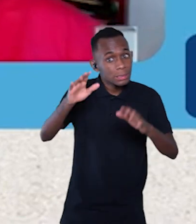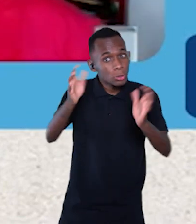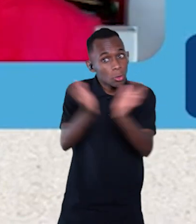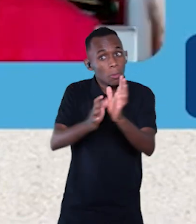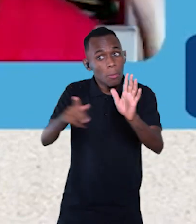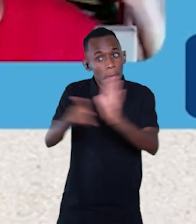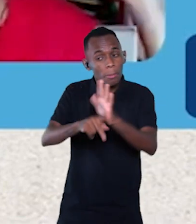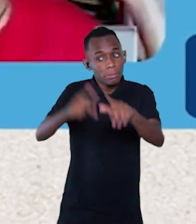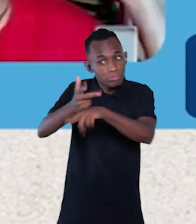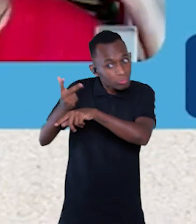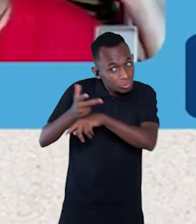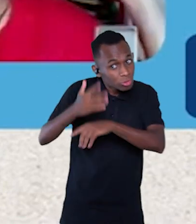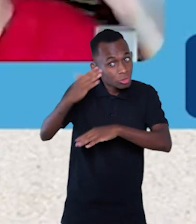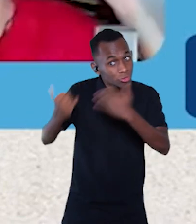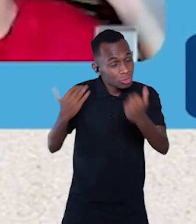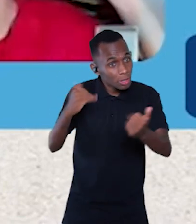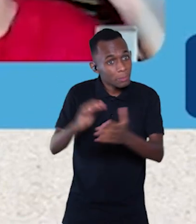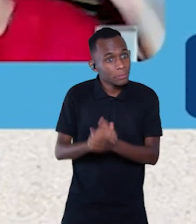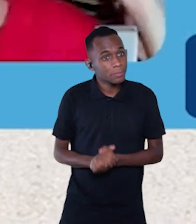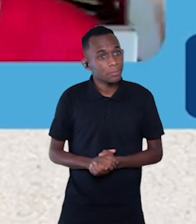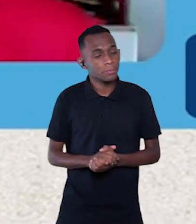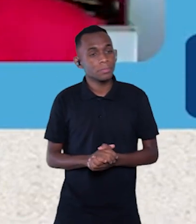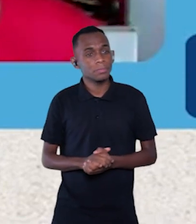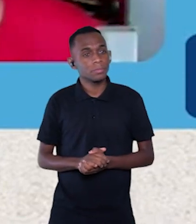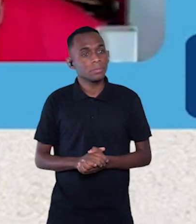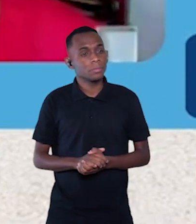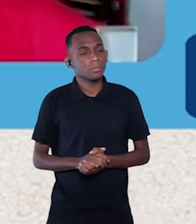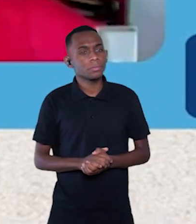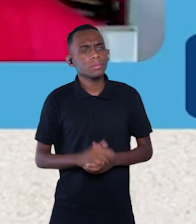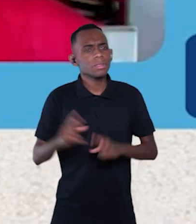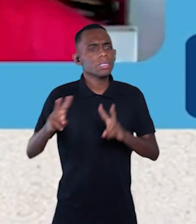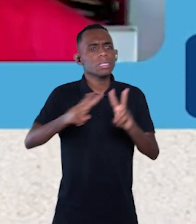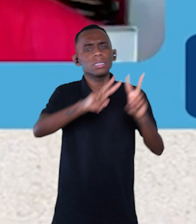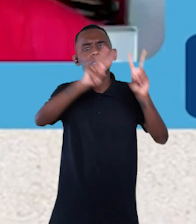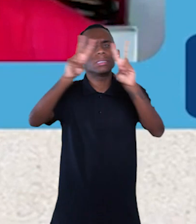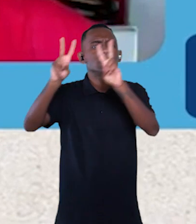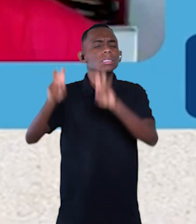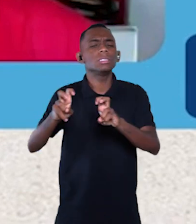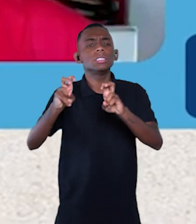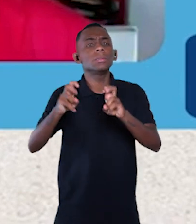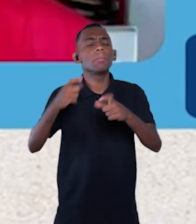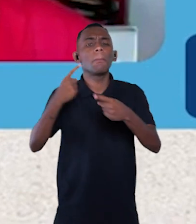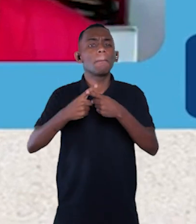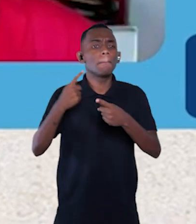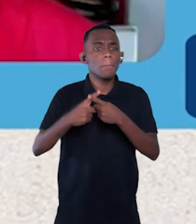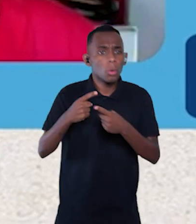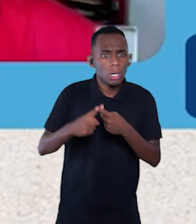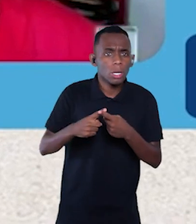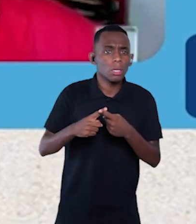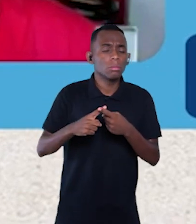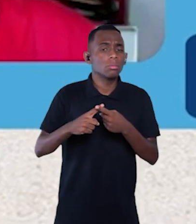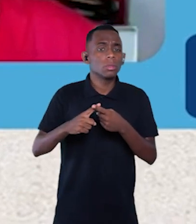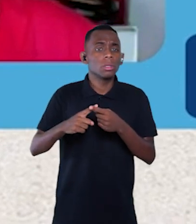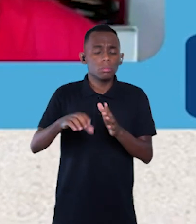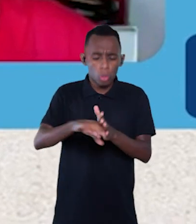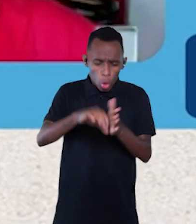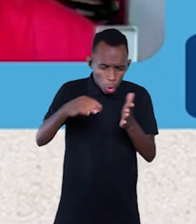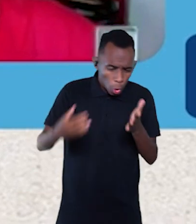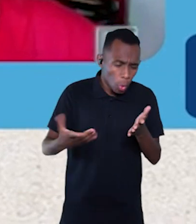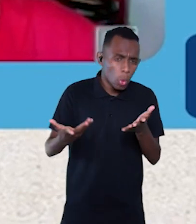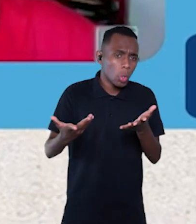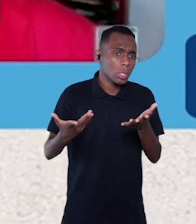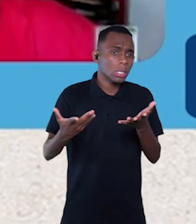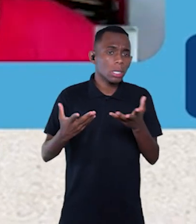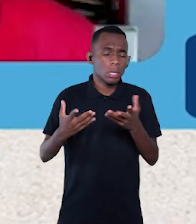audiovisual. Vamos lá! Ô, Júlia, e esse título Pacientes que Curam, vem de alguma das crônicas aqui? Aquela